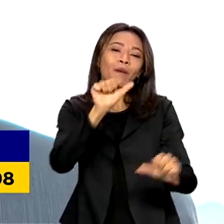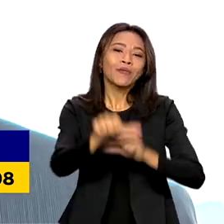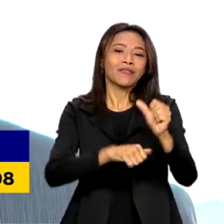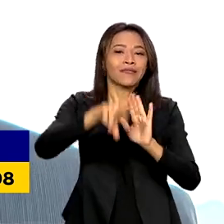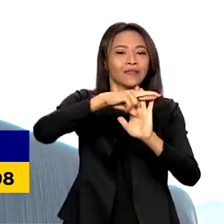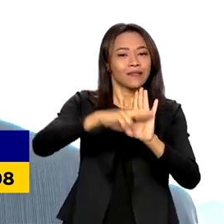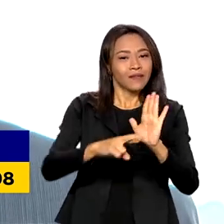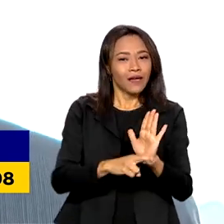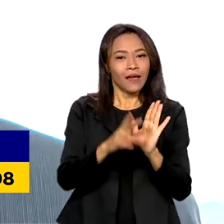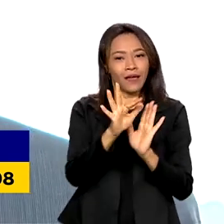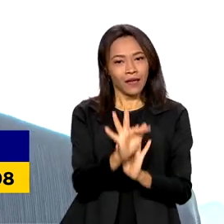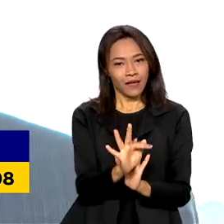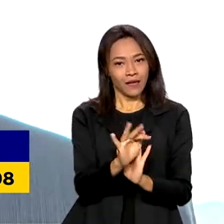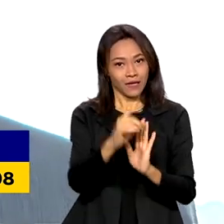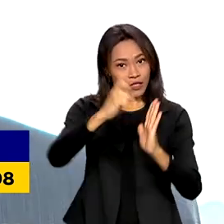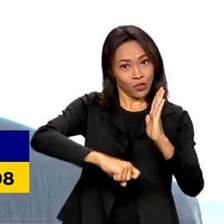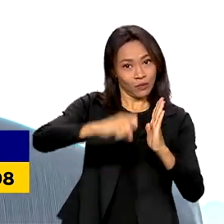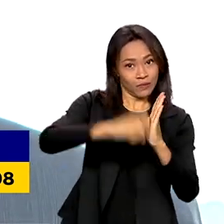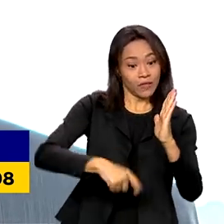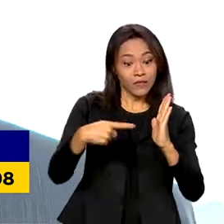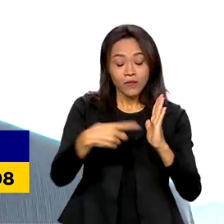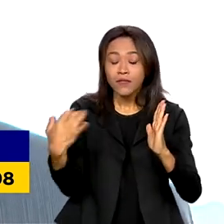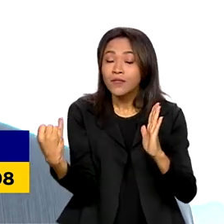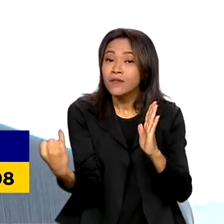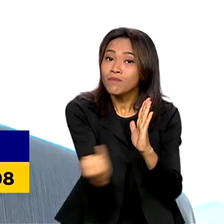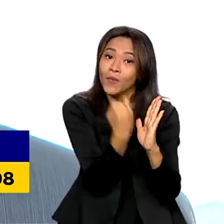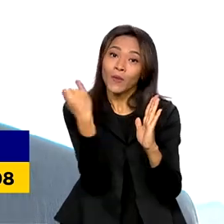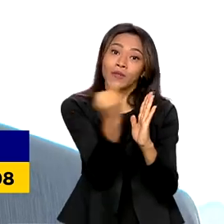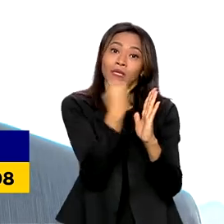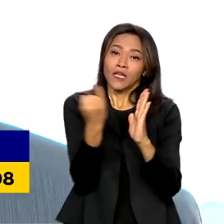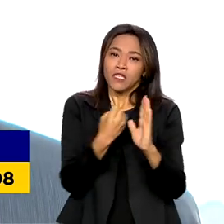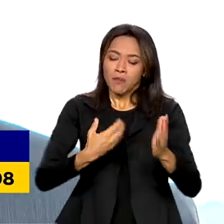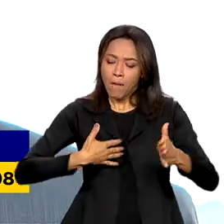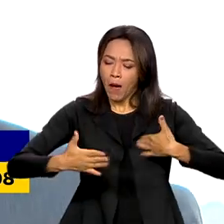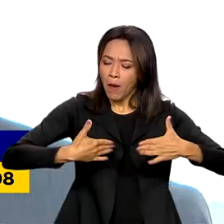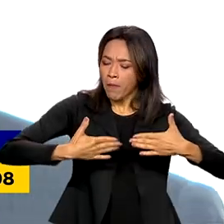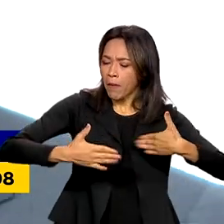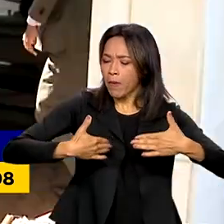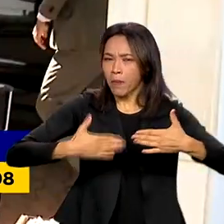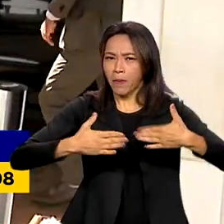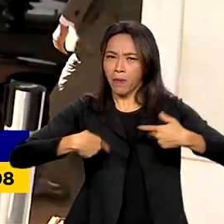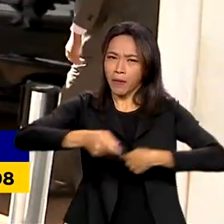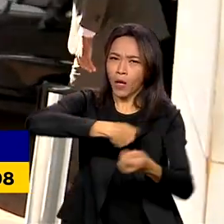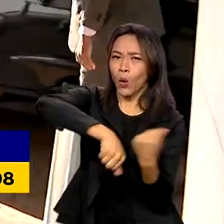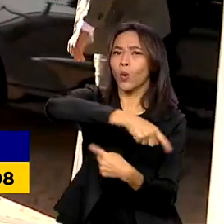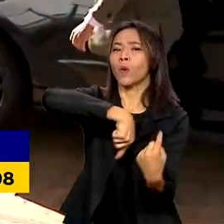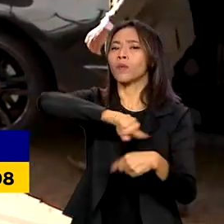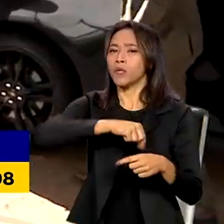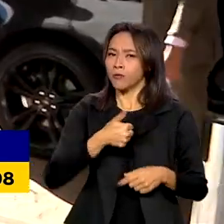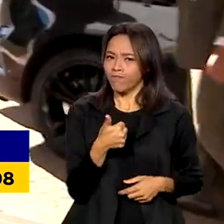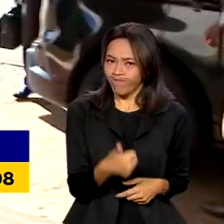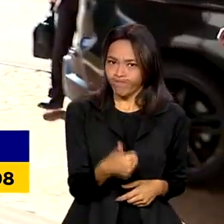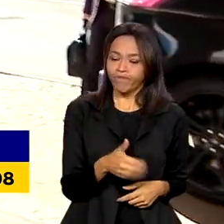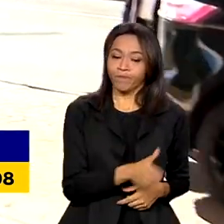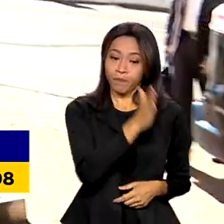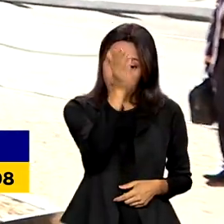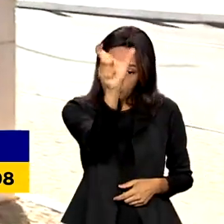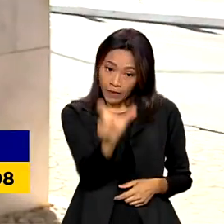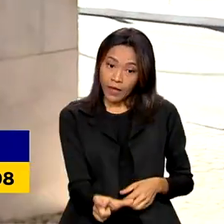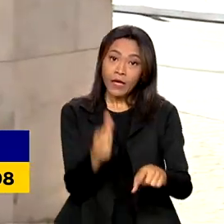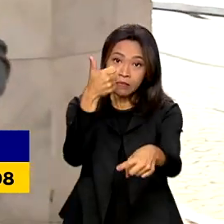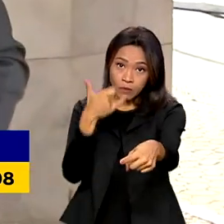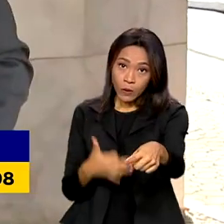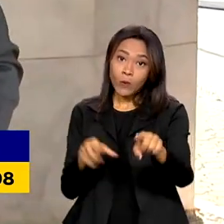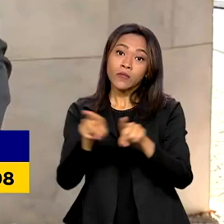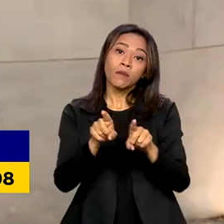tributária, essencial para a eficiência econômica e a competitividade. Alckmin também falou sobre o andamento